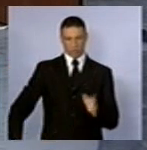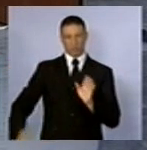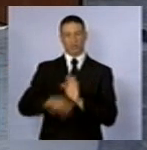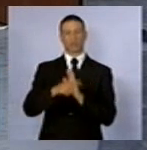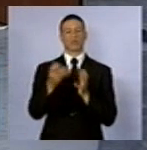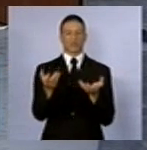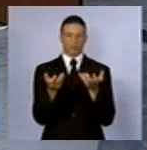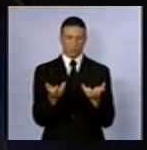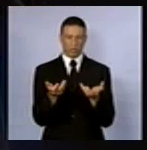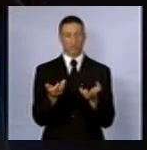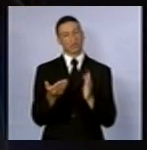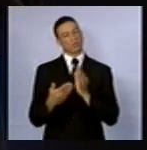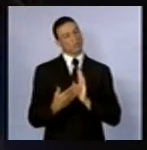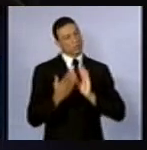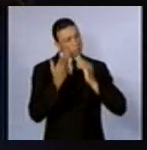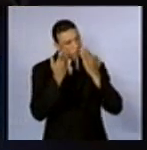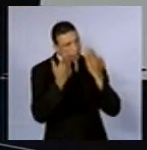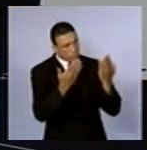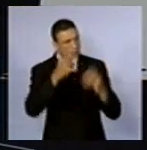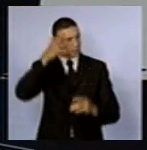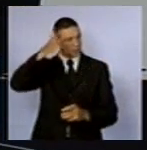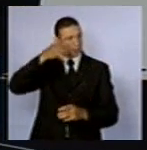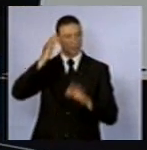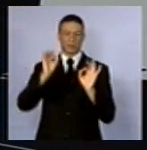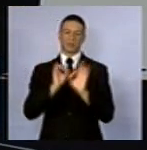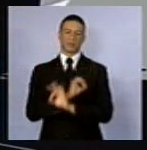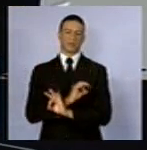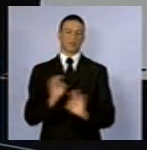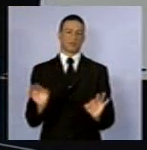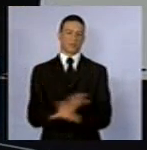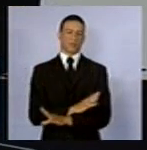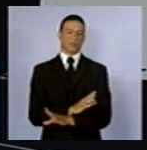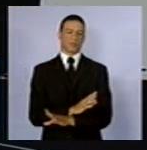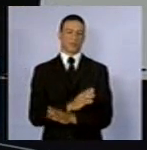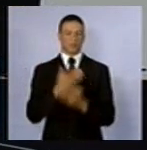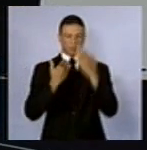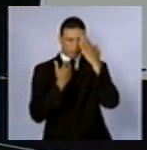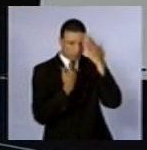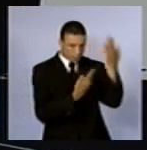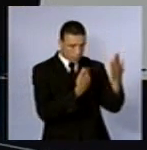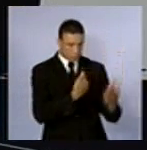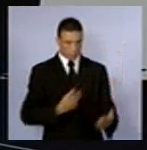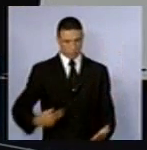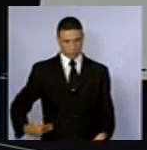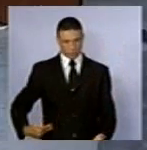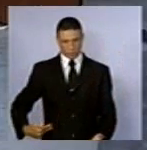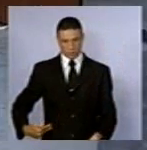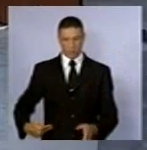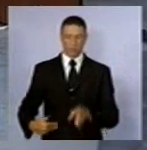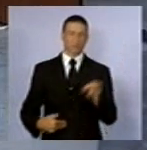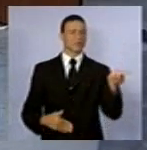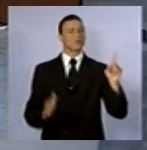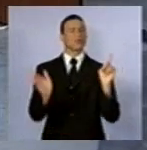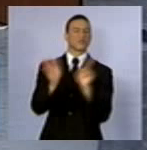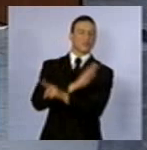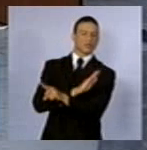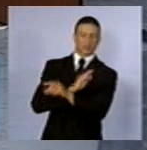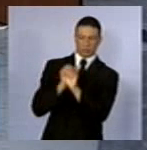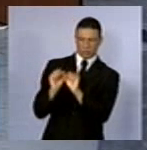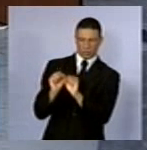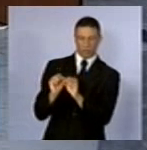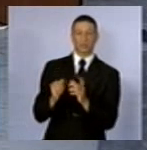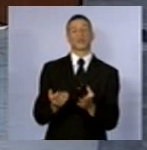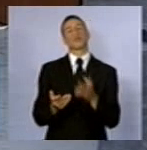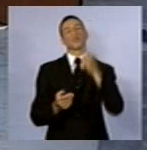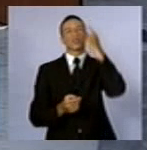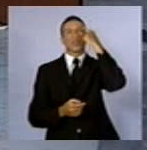isso que eu tinha apresentar Muito obrigado Senor Ministro tem alguma na verdade é uma pergunta que